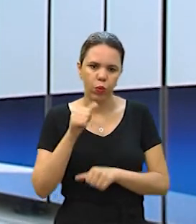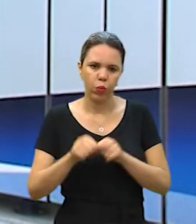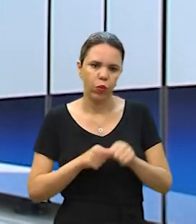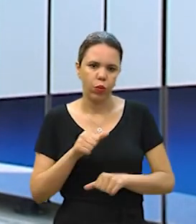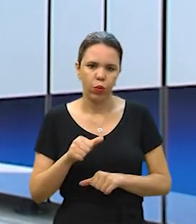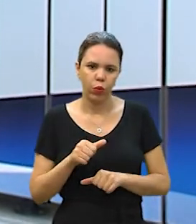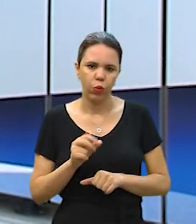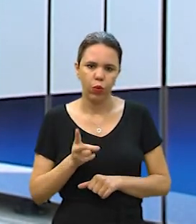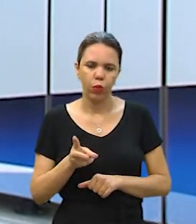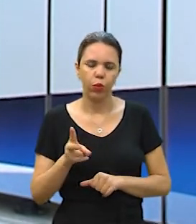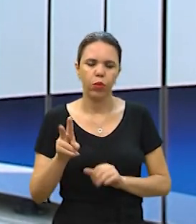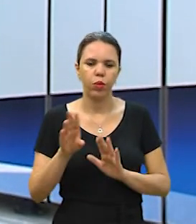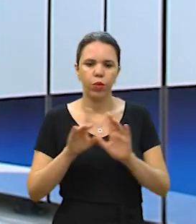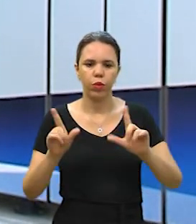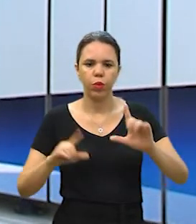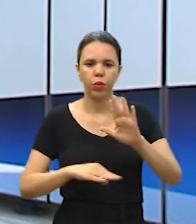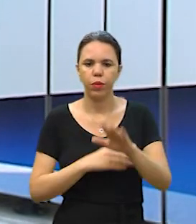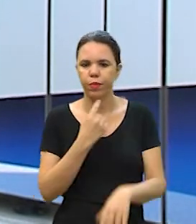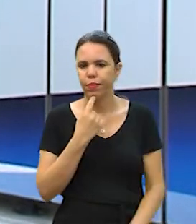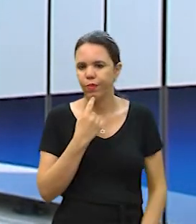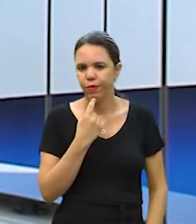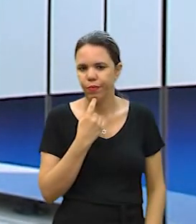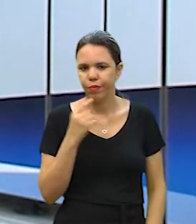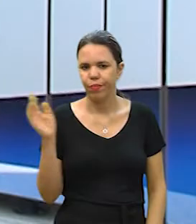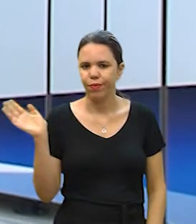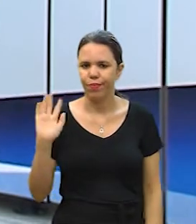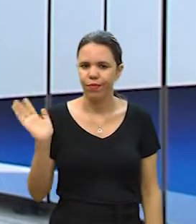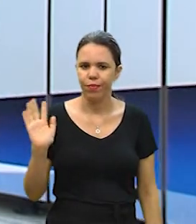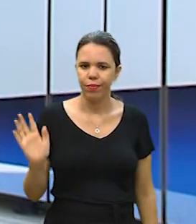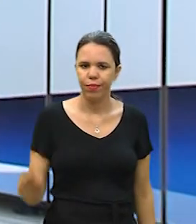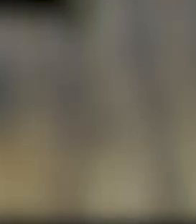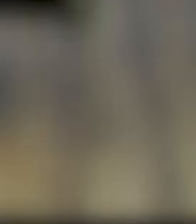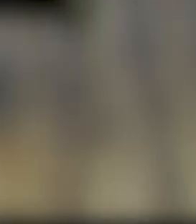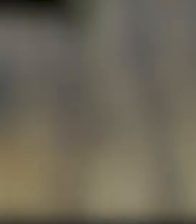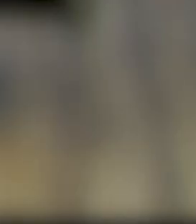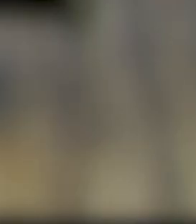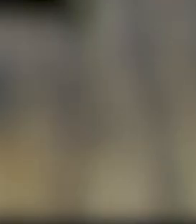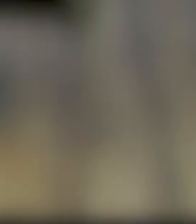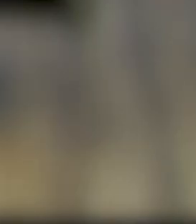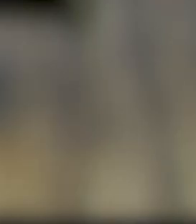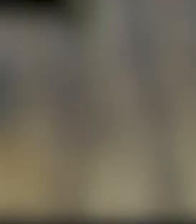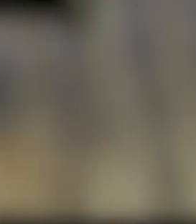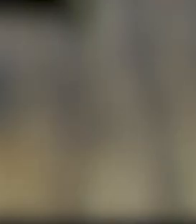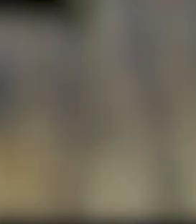Continue aqui na TV Câmara Campinas. Até a próxima. Tchau, tchau.